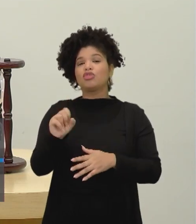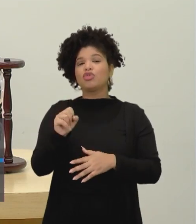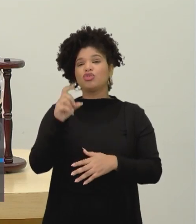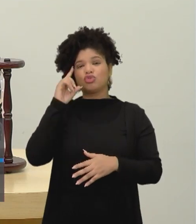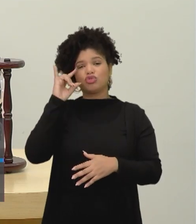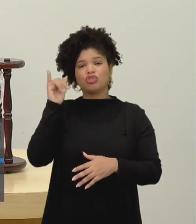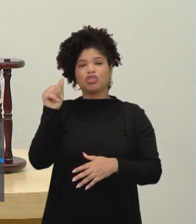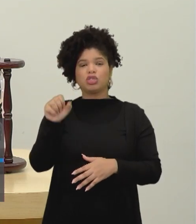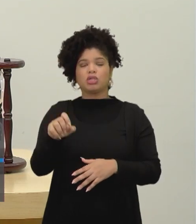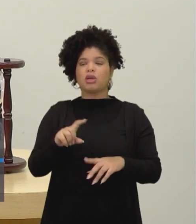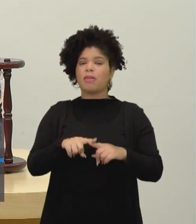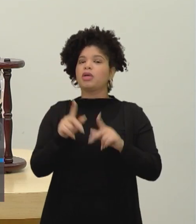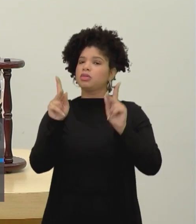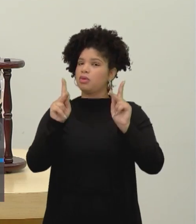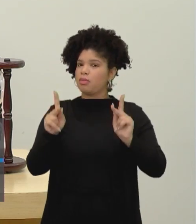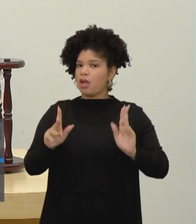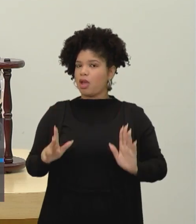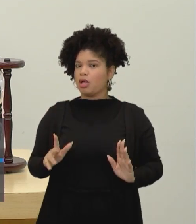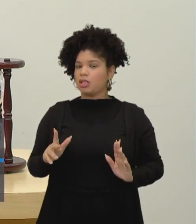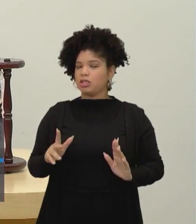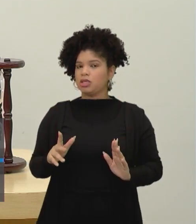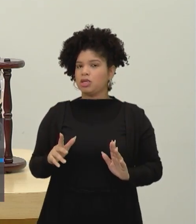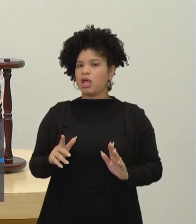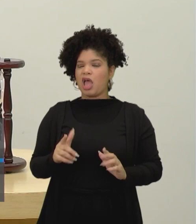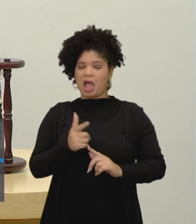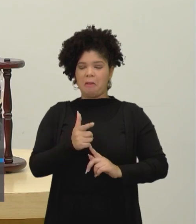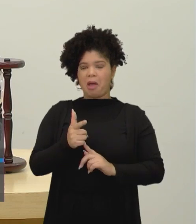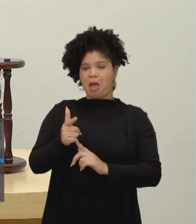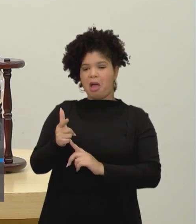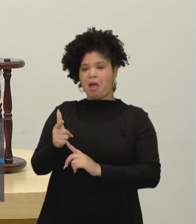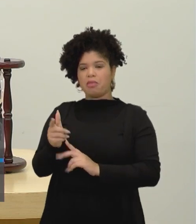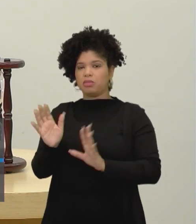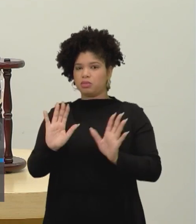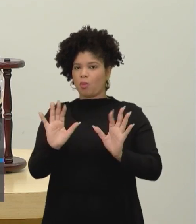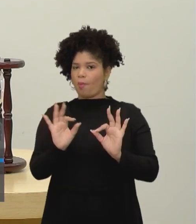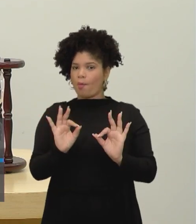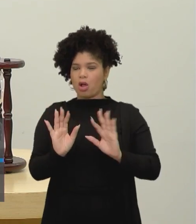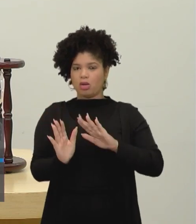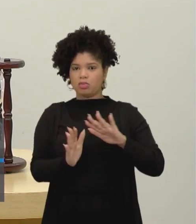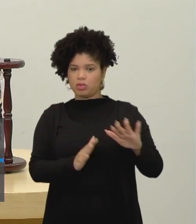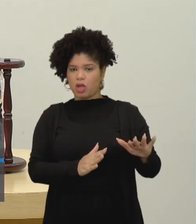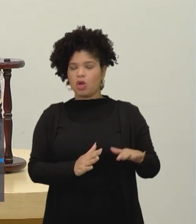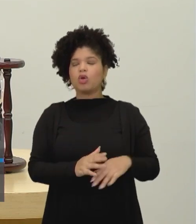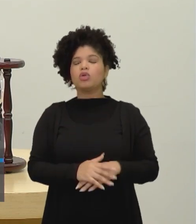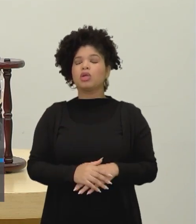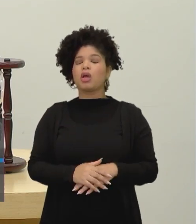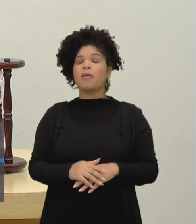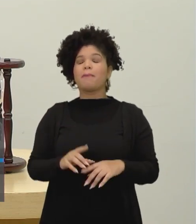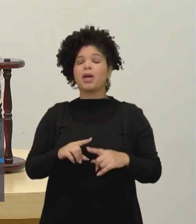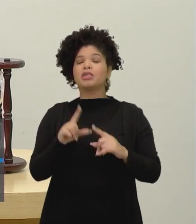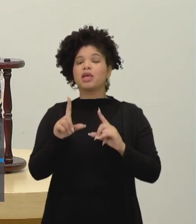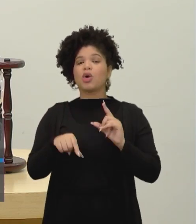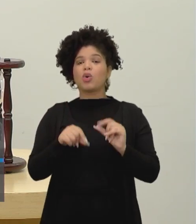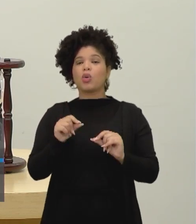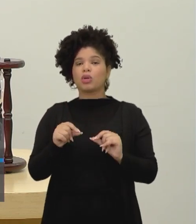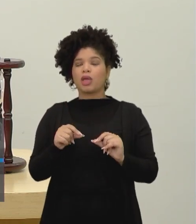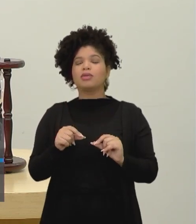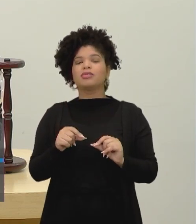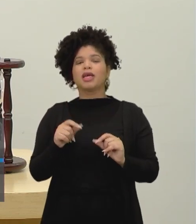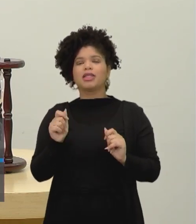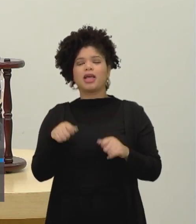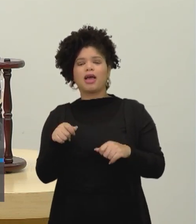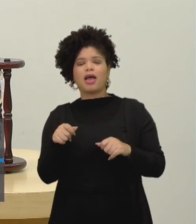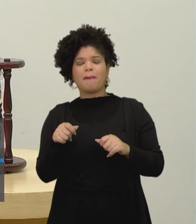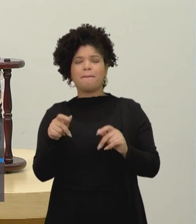em armas, eles não vão para o embate, né, para a luta, mas eles vão reagir de